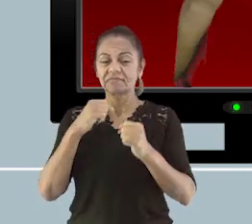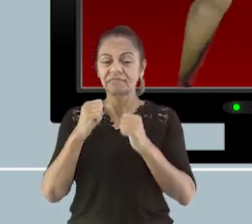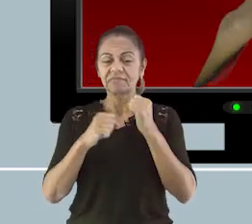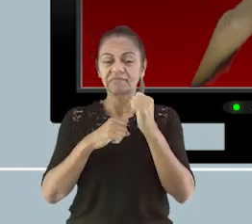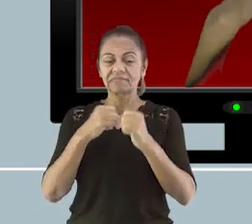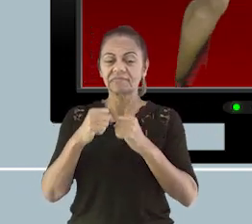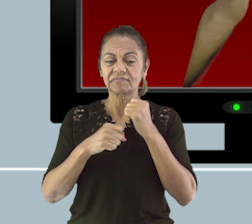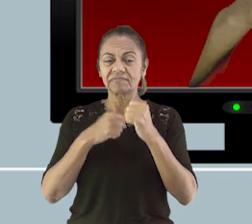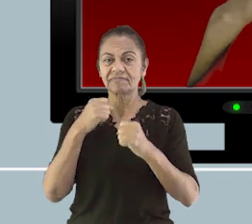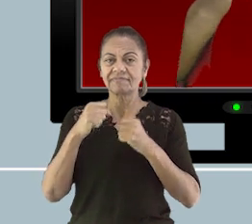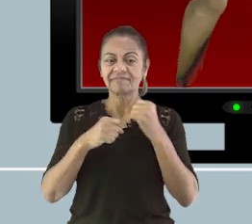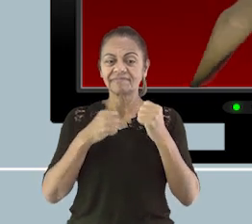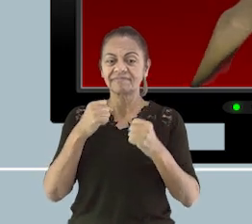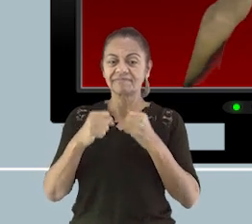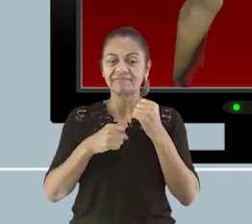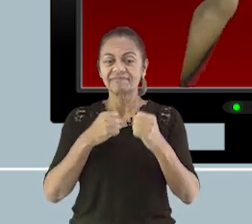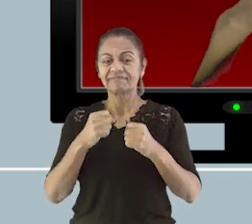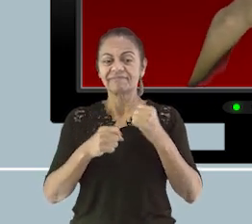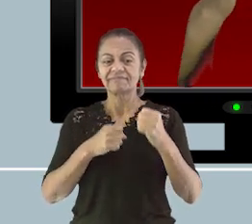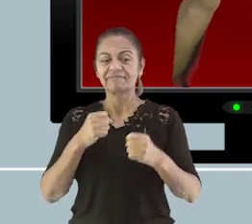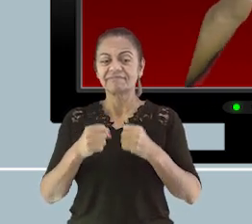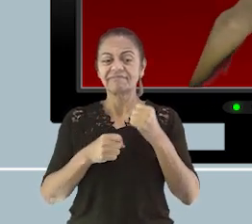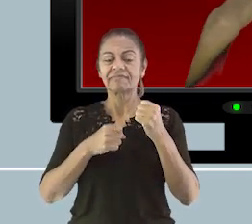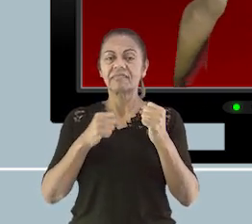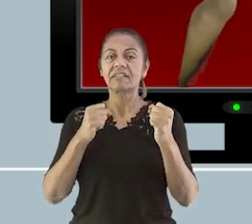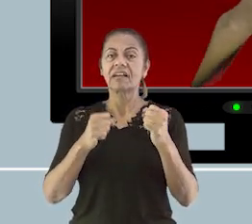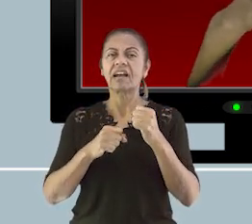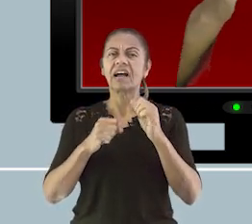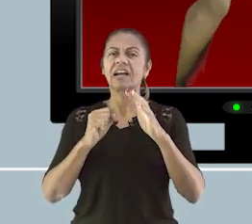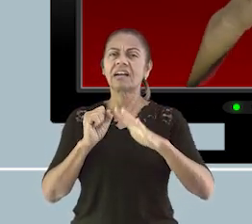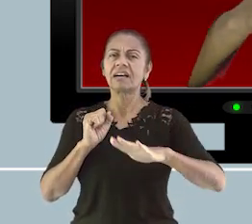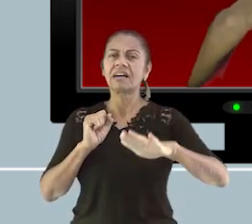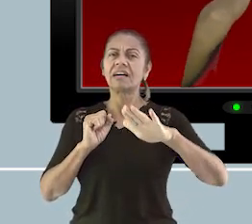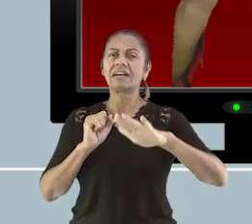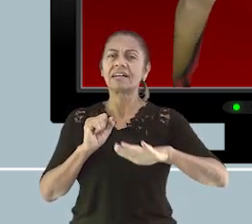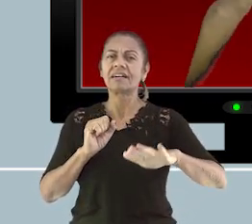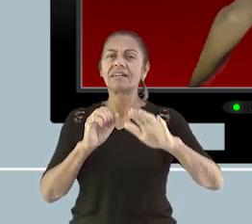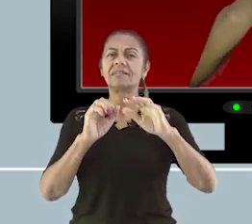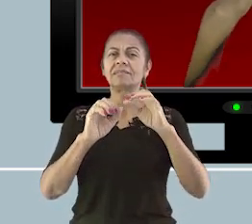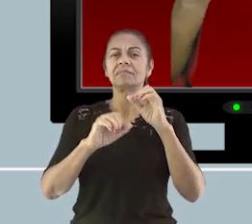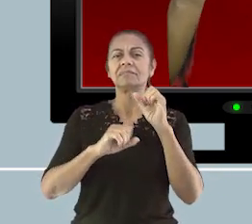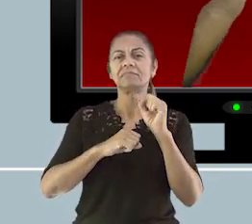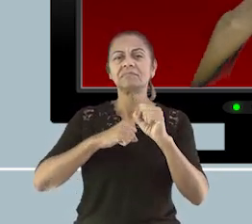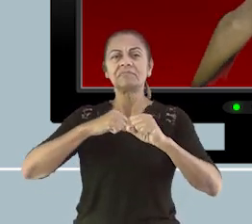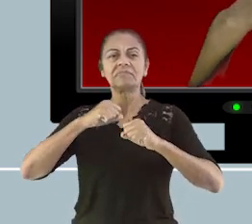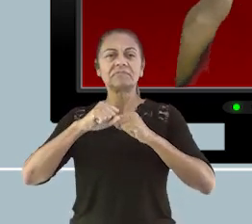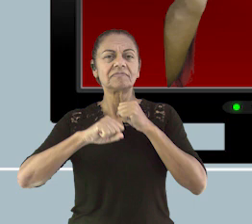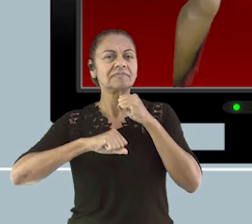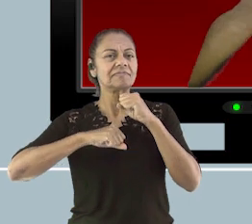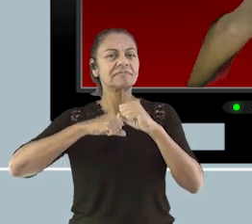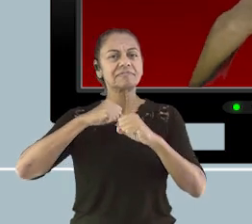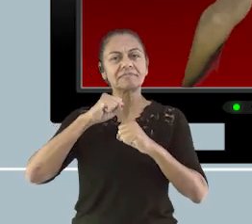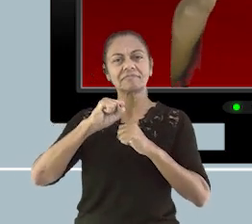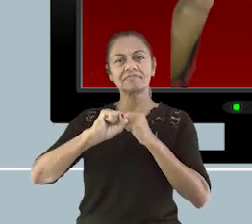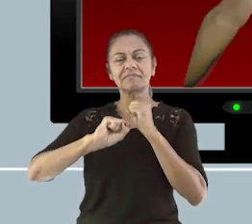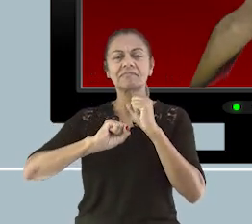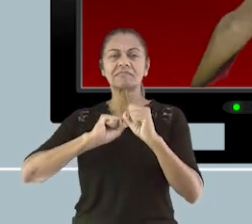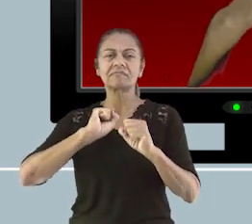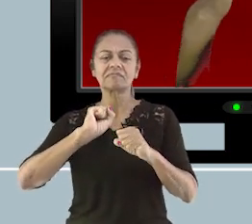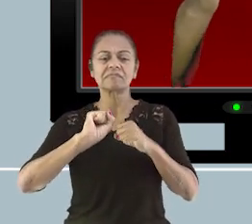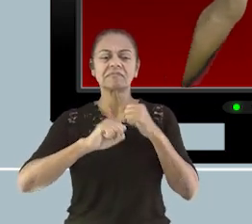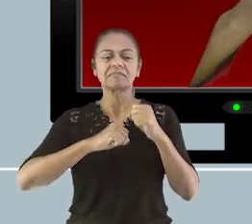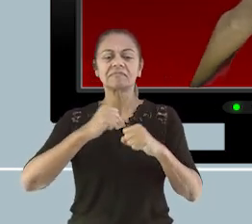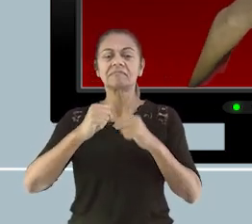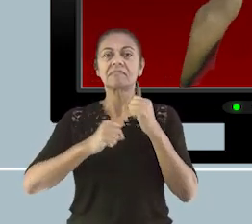Oh. Palmas moderadas. Vamos adiantar. E devagar,